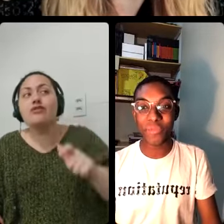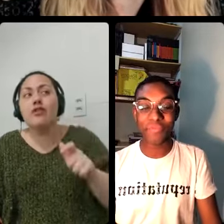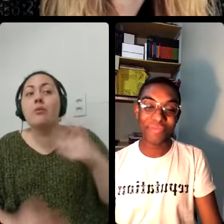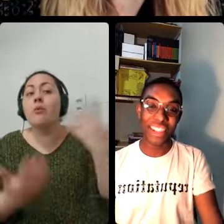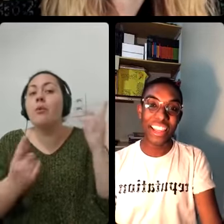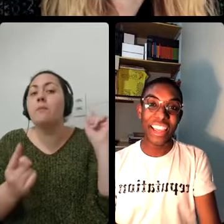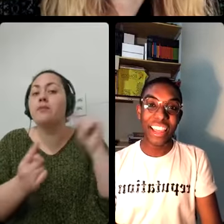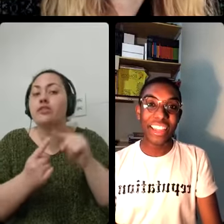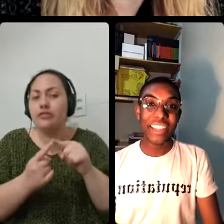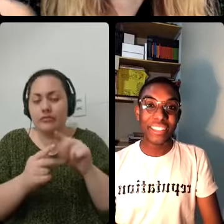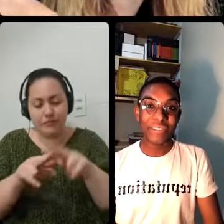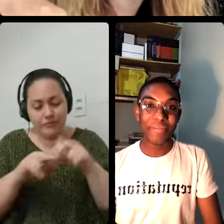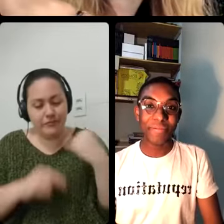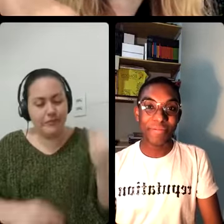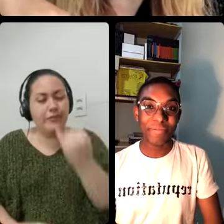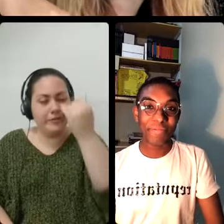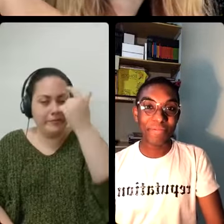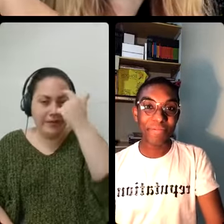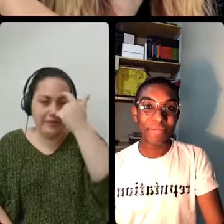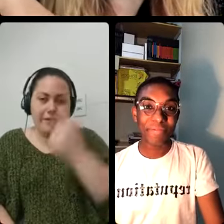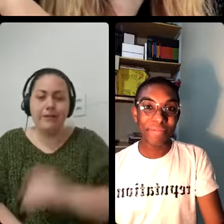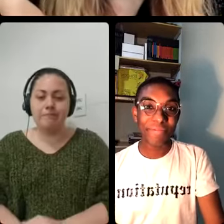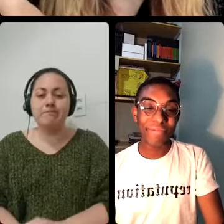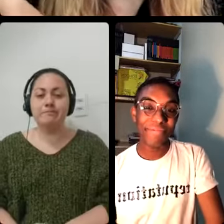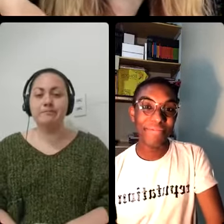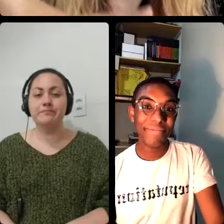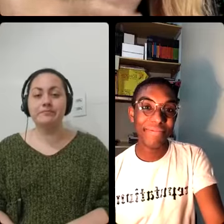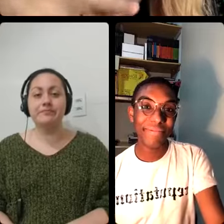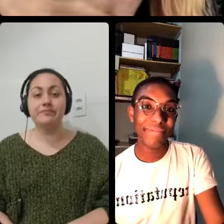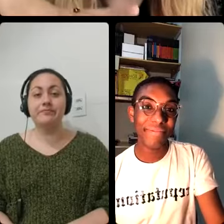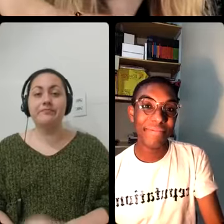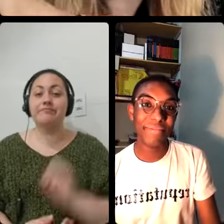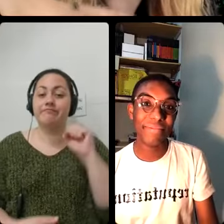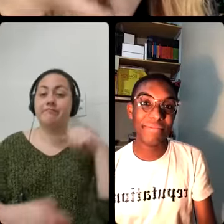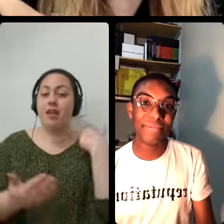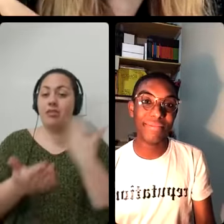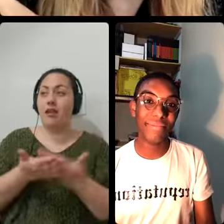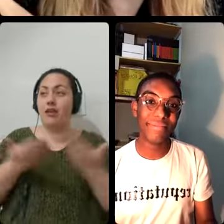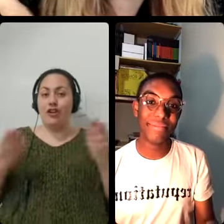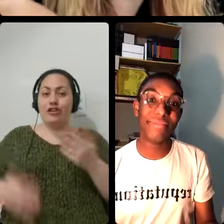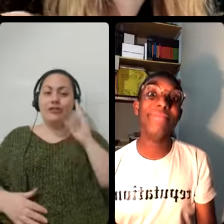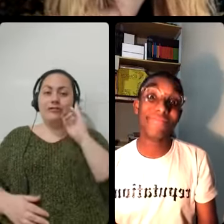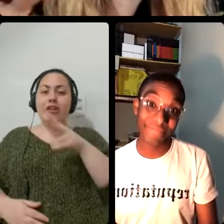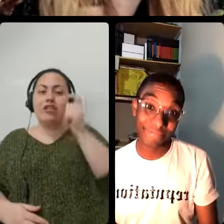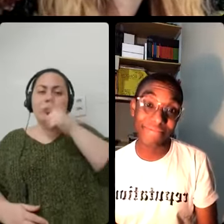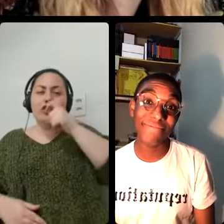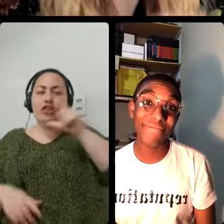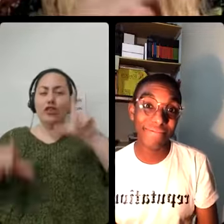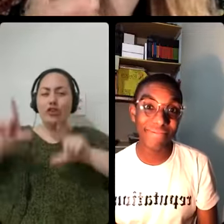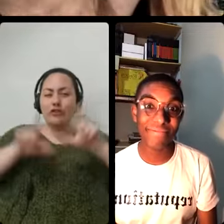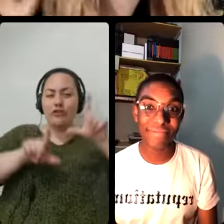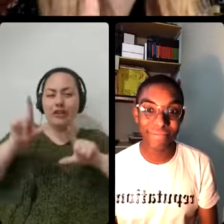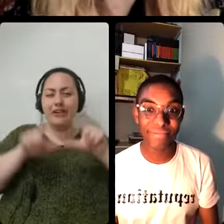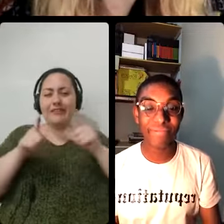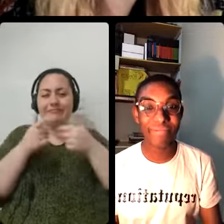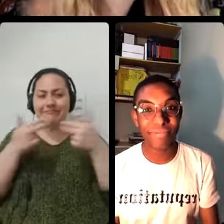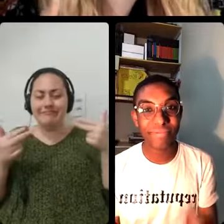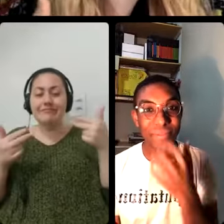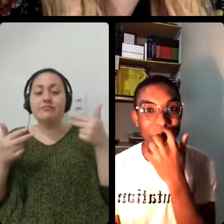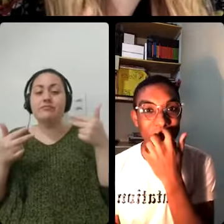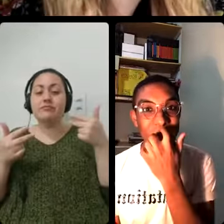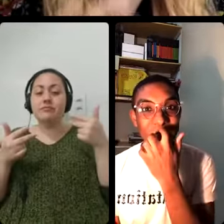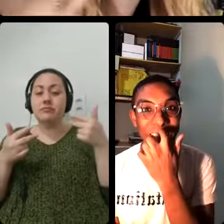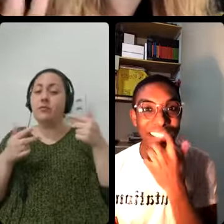importante, né? E até hoje, assim, se a gente for ver nas novelas e tal, a história continua a